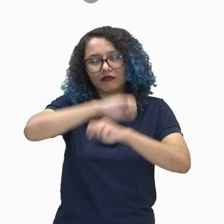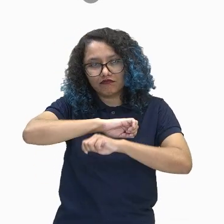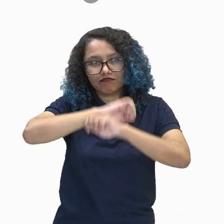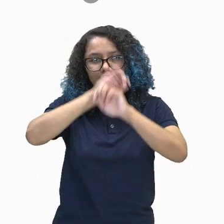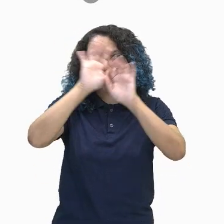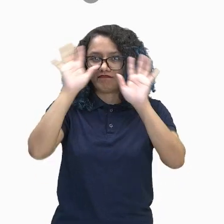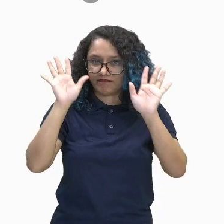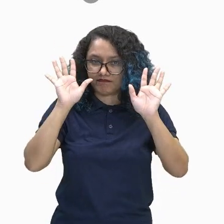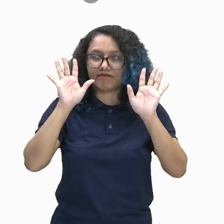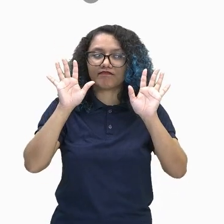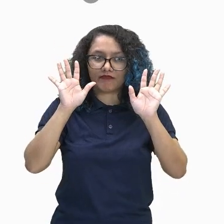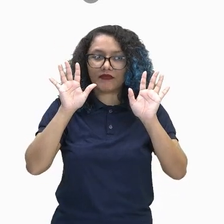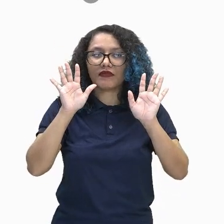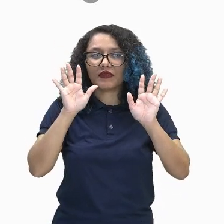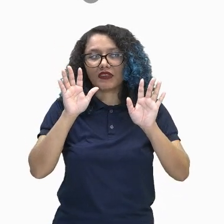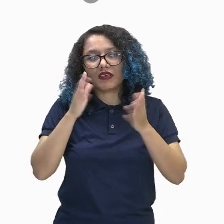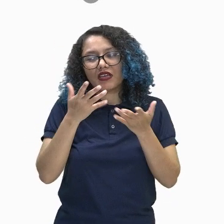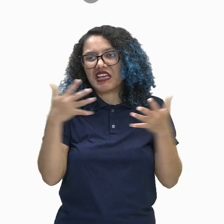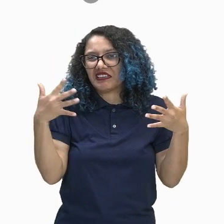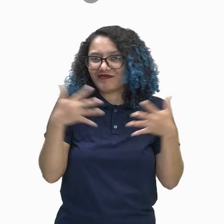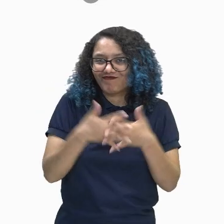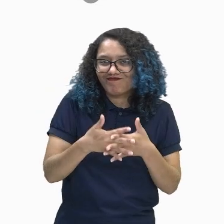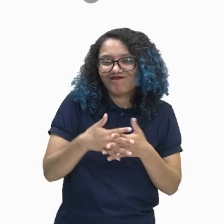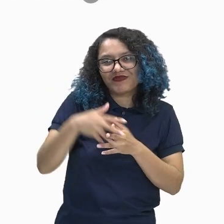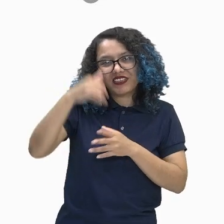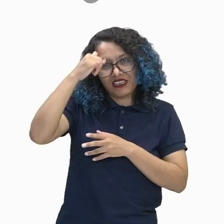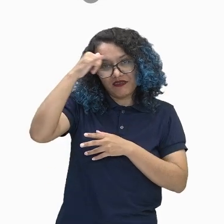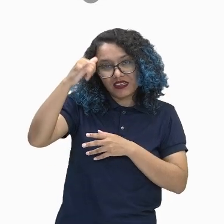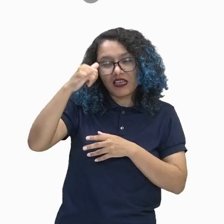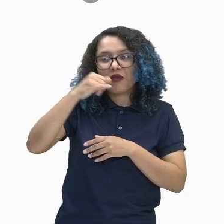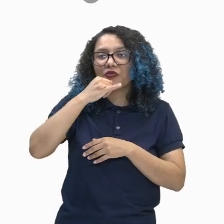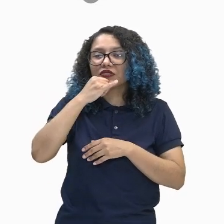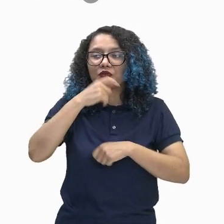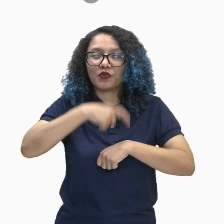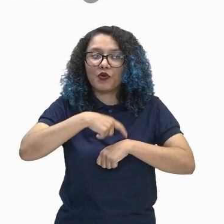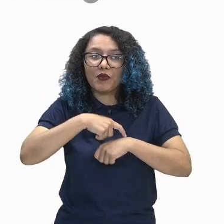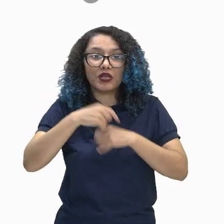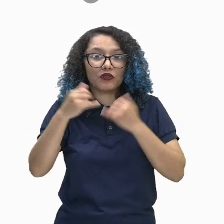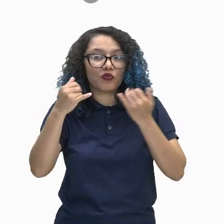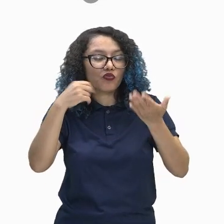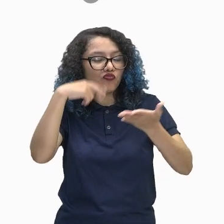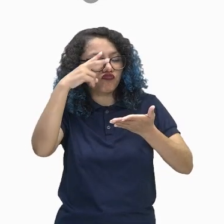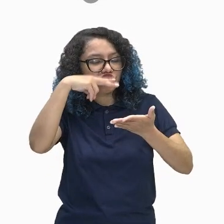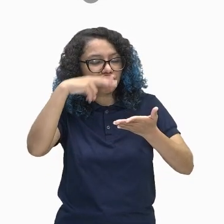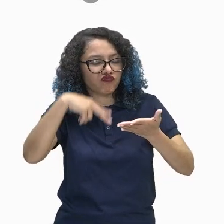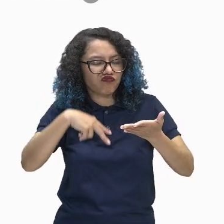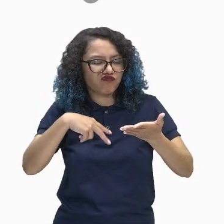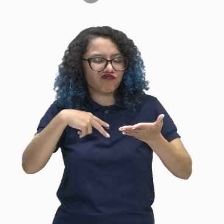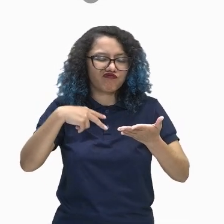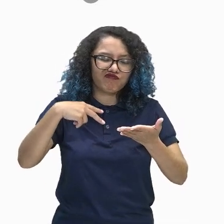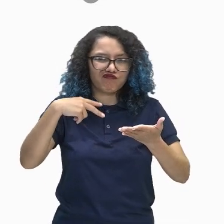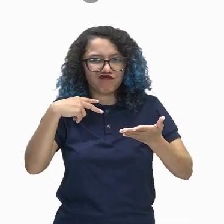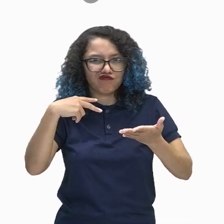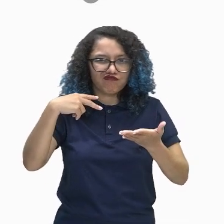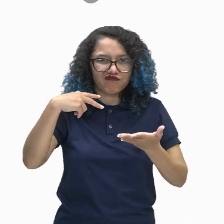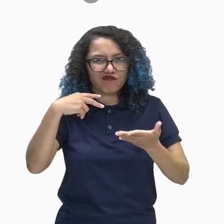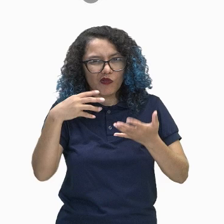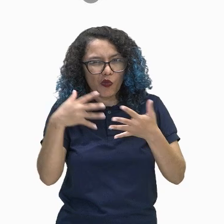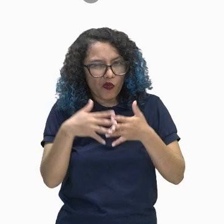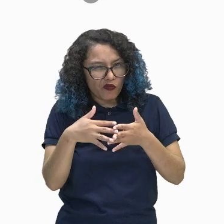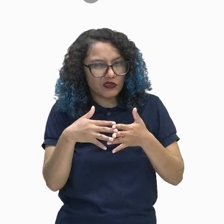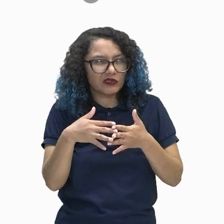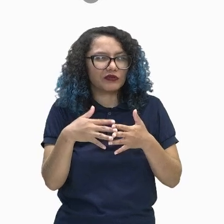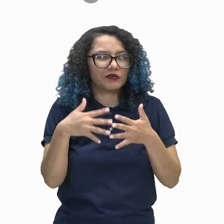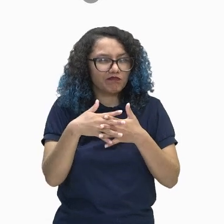e não haja uma confusão no momento de ler uma determinada informação. E aí nós